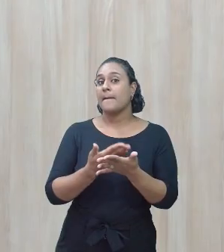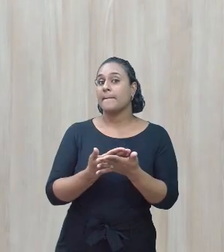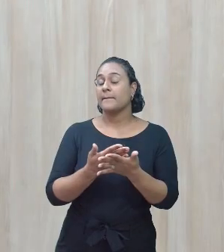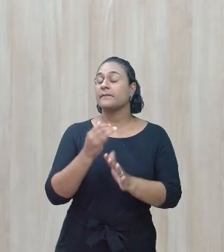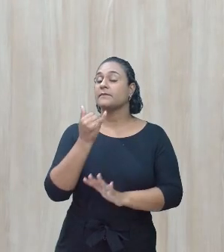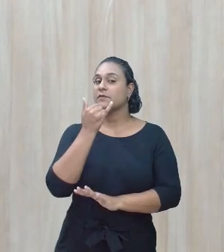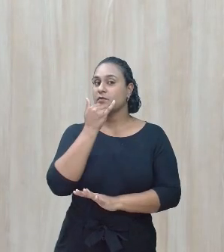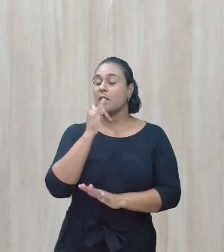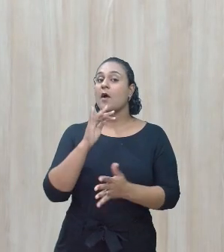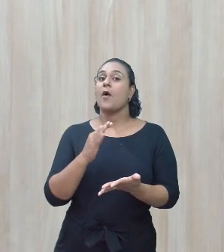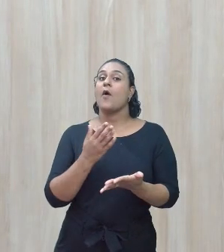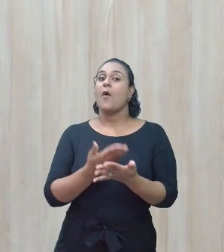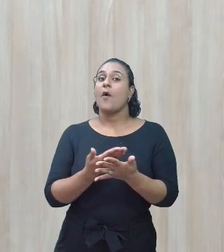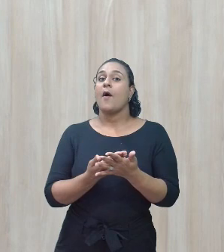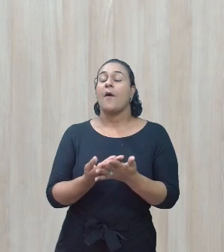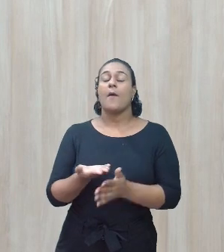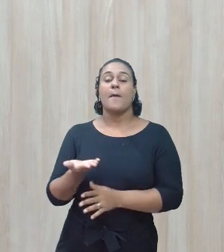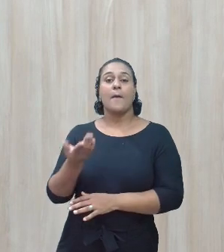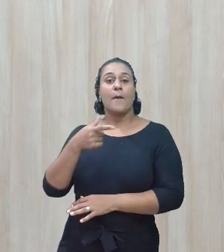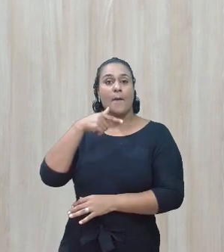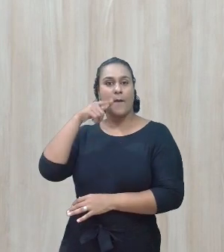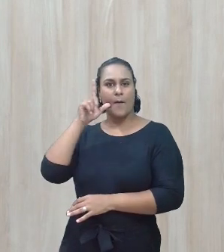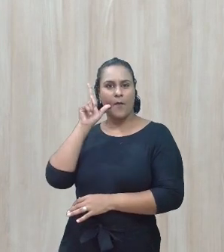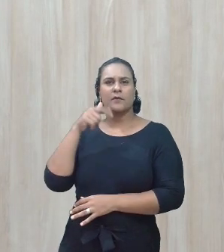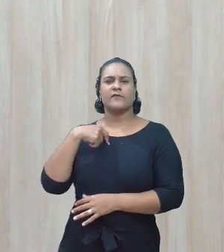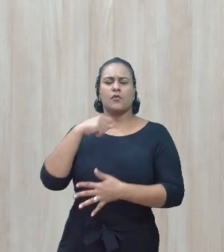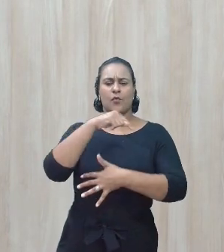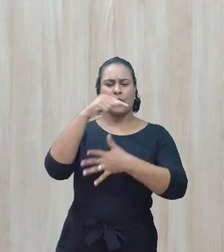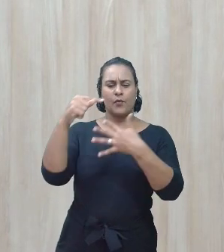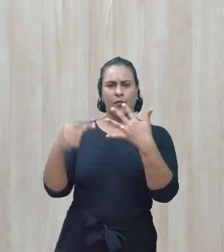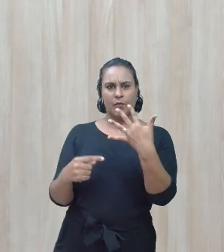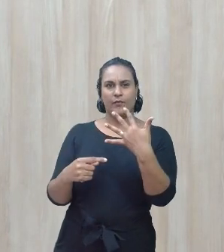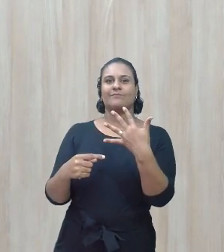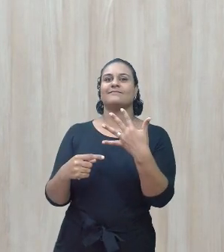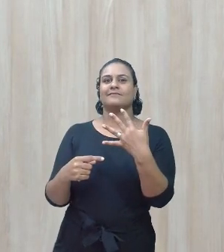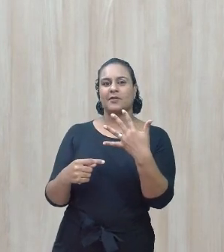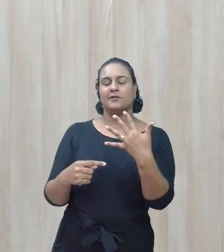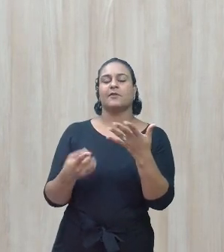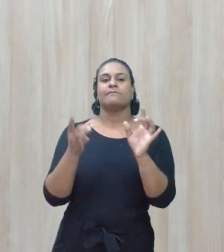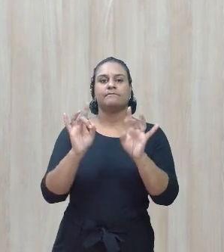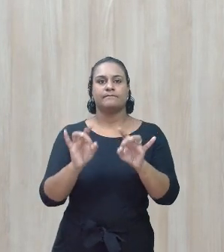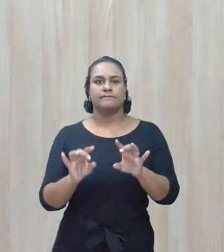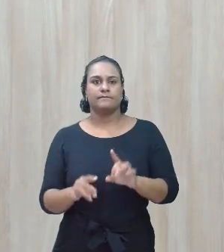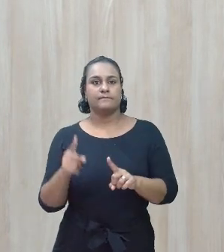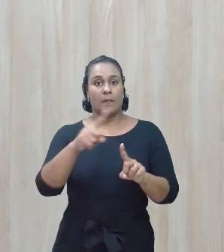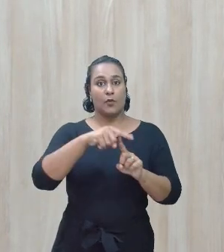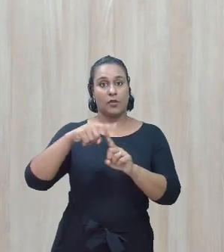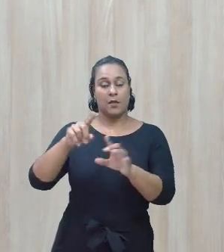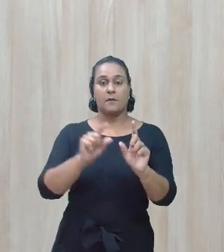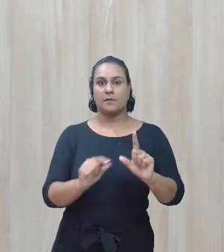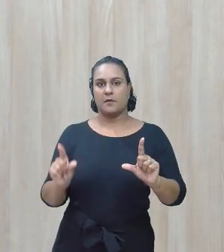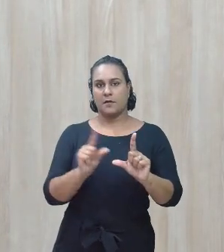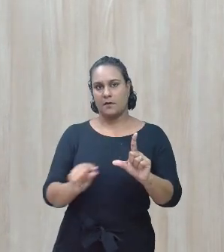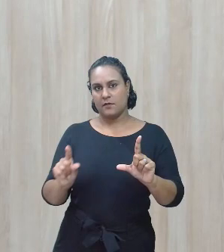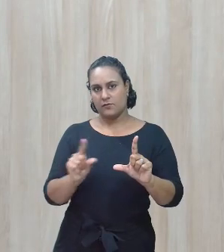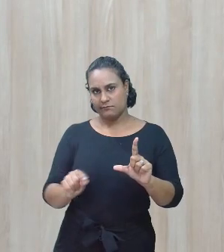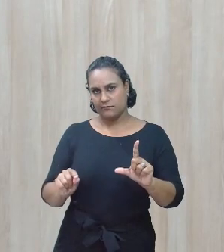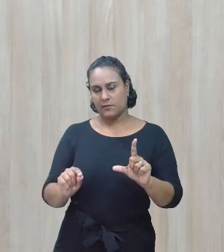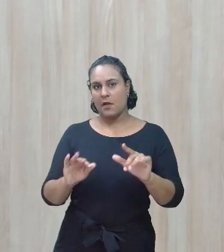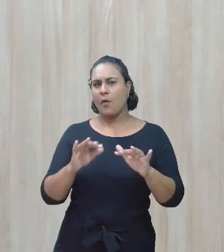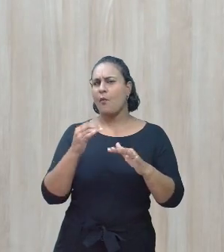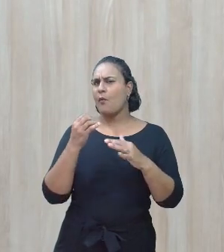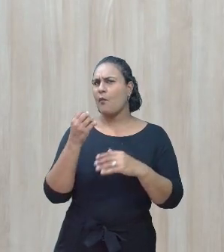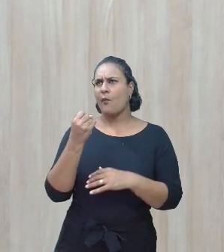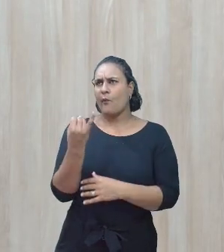minto, né? Esqueci de falar, a gente falou sobre alguns elementos específicos, o título, a legenda. Então vamos olhar aqui agora quais são